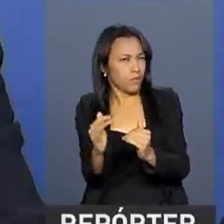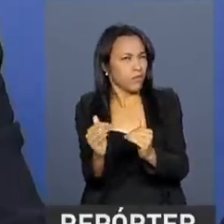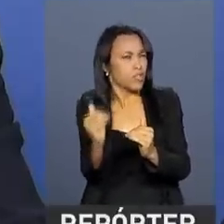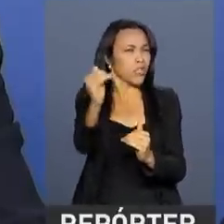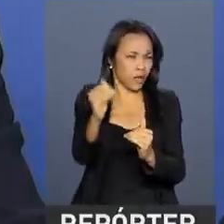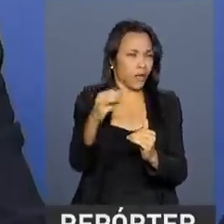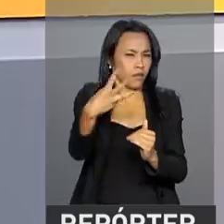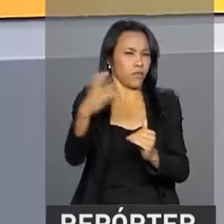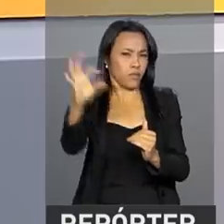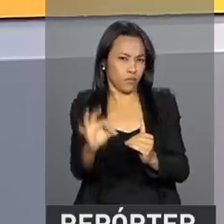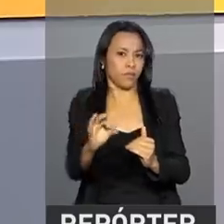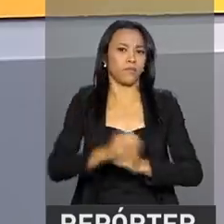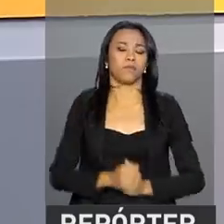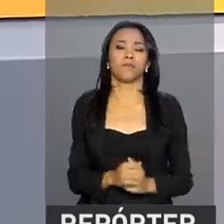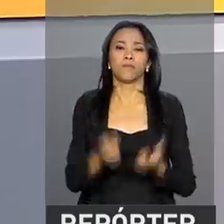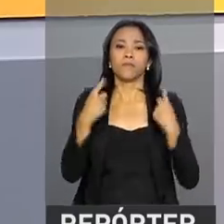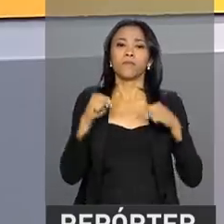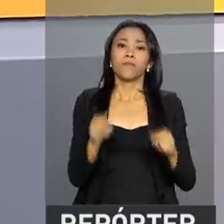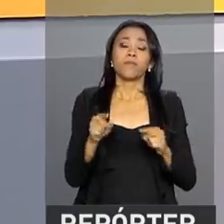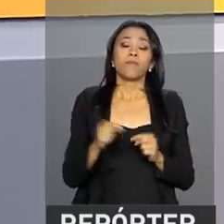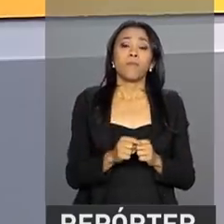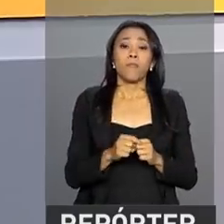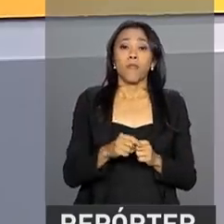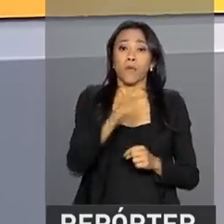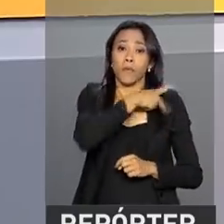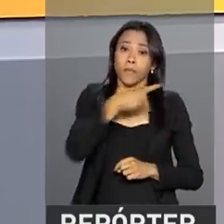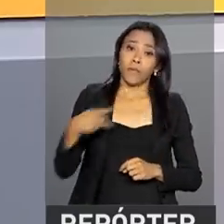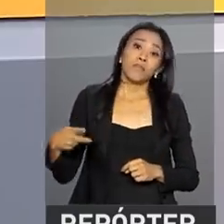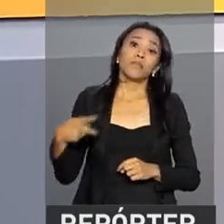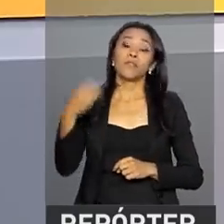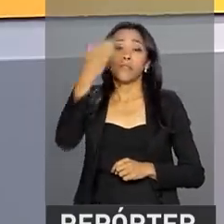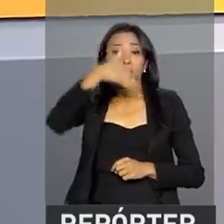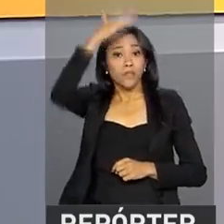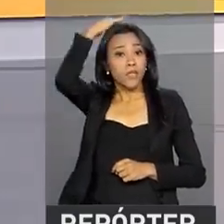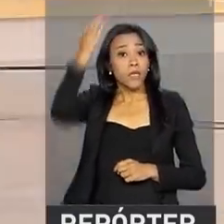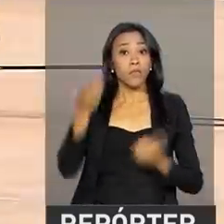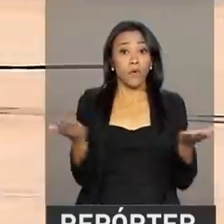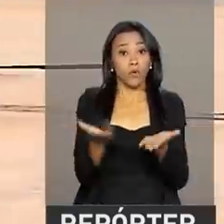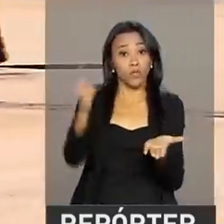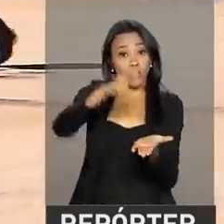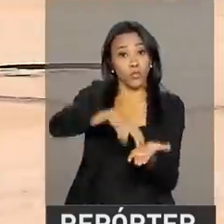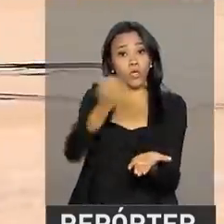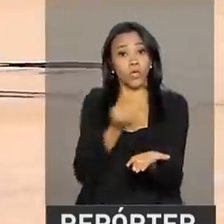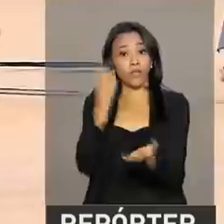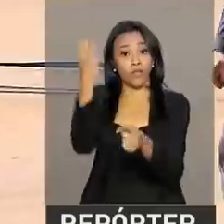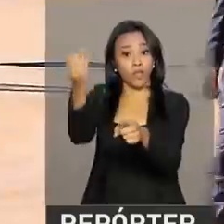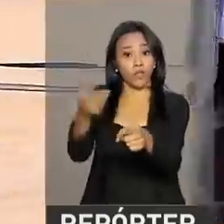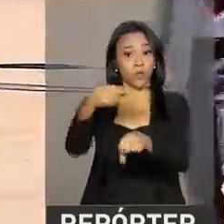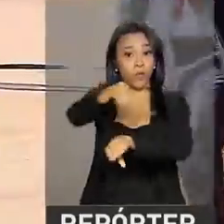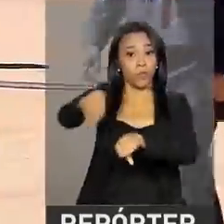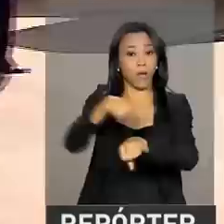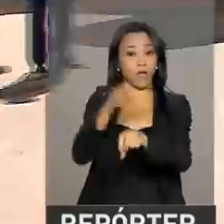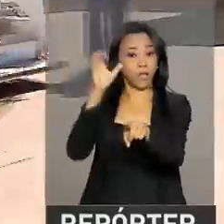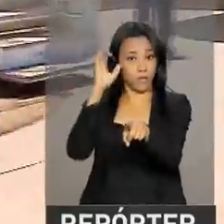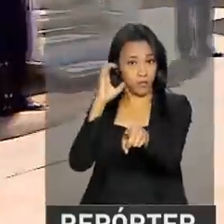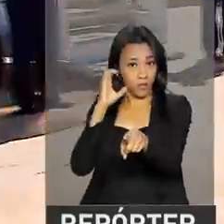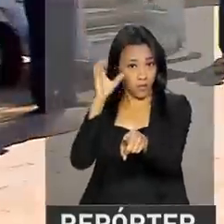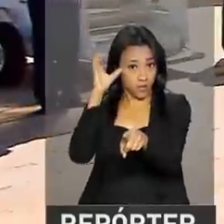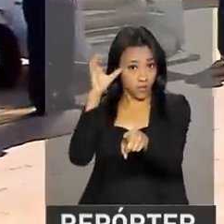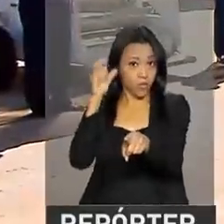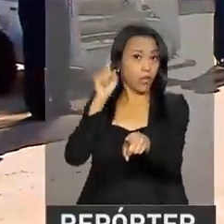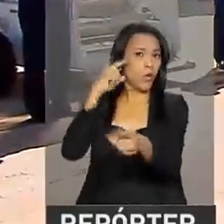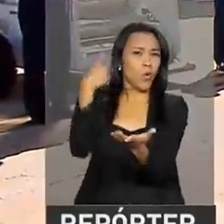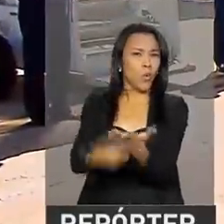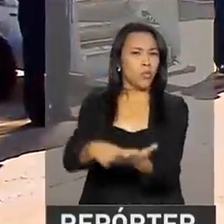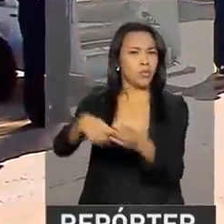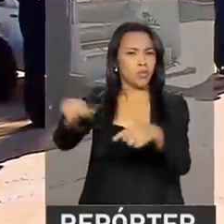3 por cento o presidente michel temer embarcou na manhã de hoje para a china onde vai cumprir agenda em